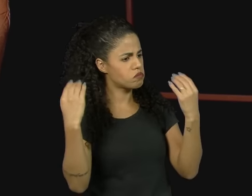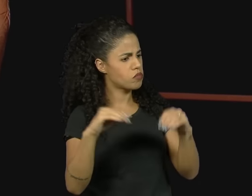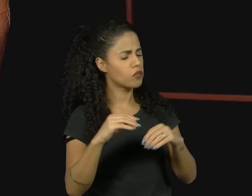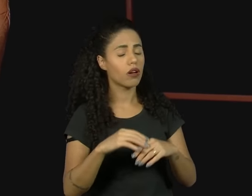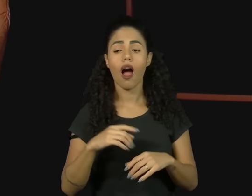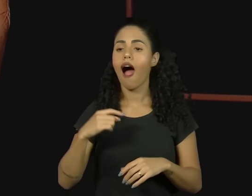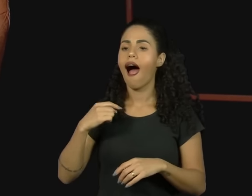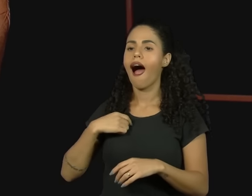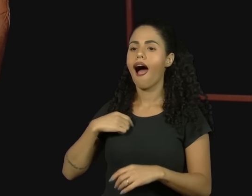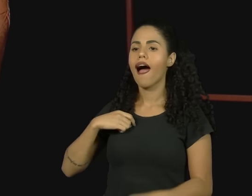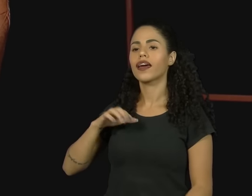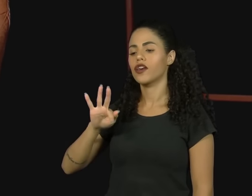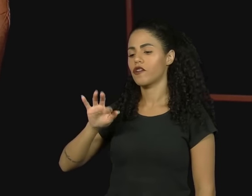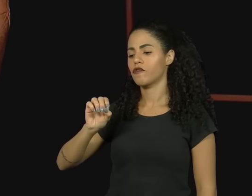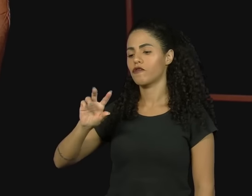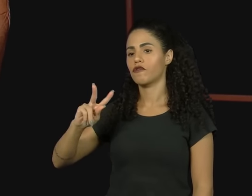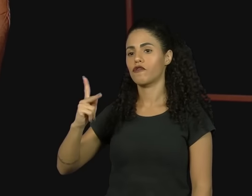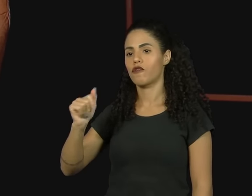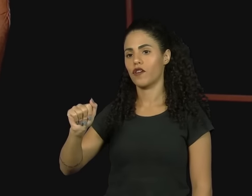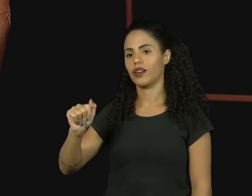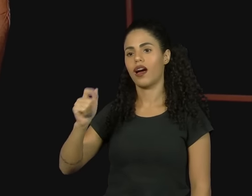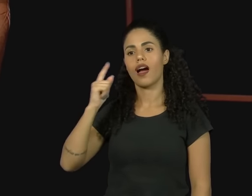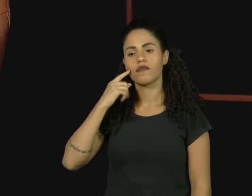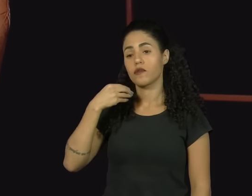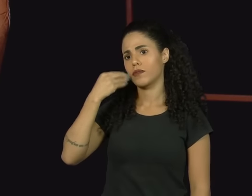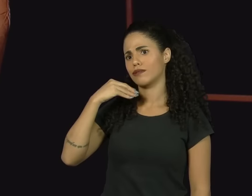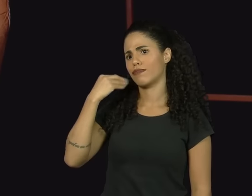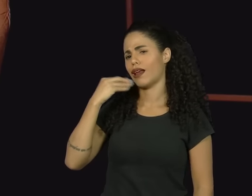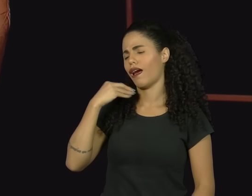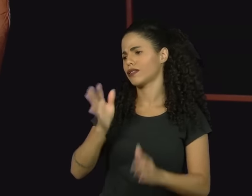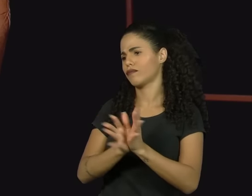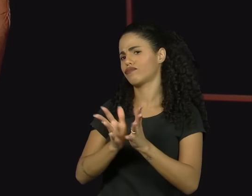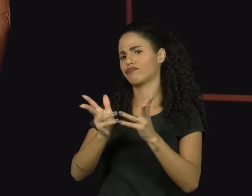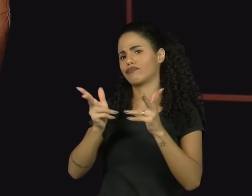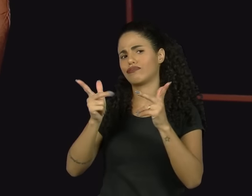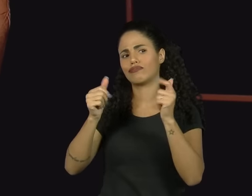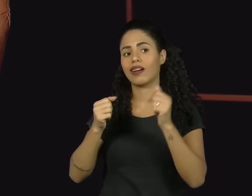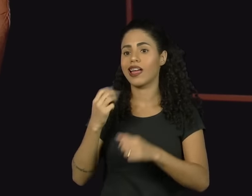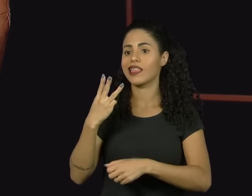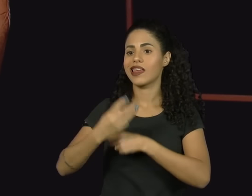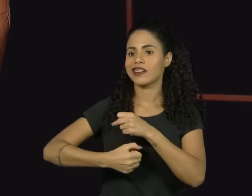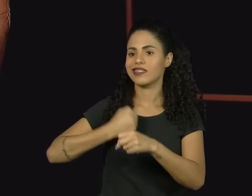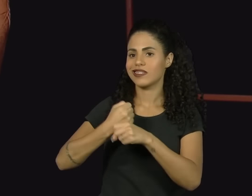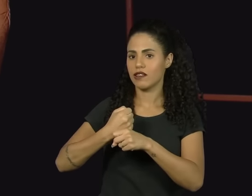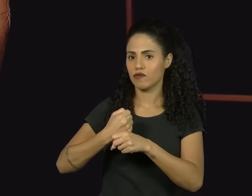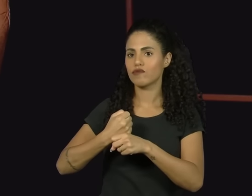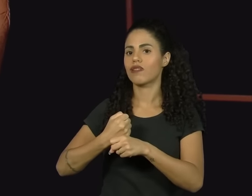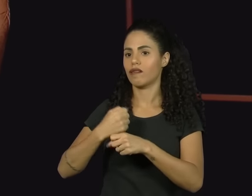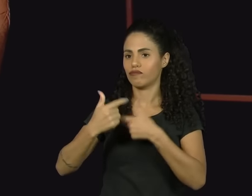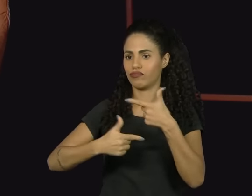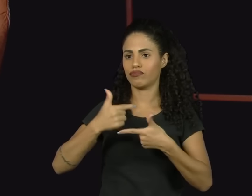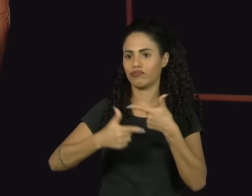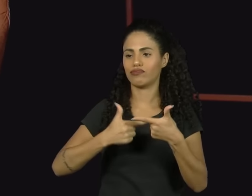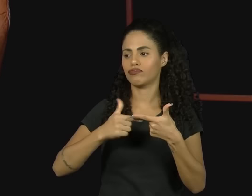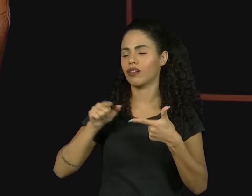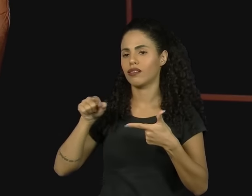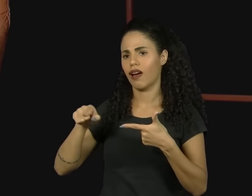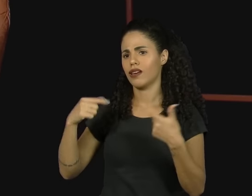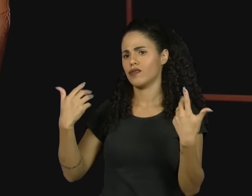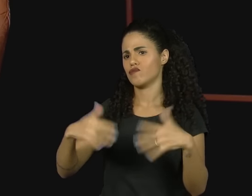na Folha, que foi uma experiência extraordinária, porque eu fiquei 3 anos na Folha. E a Folha vendia